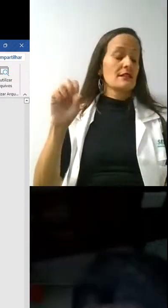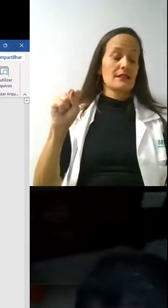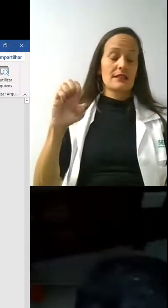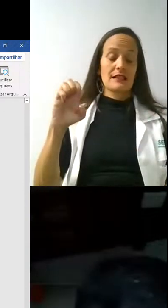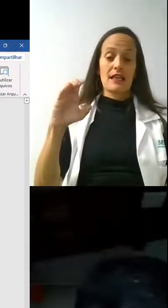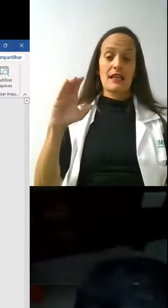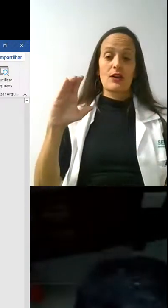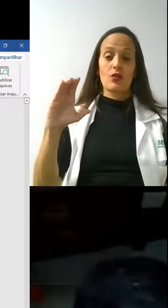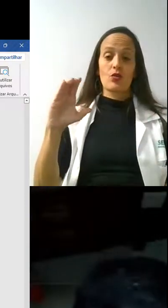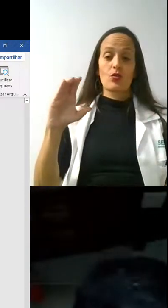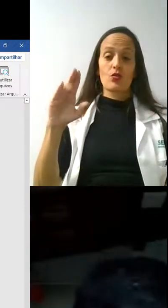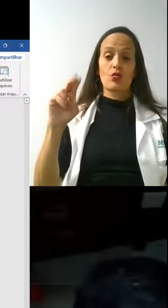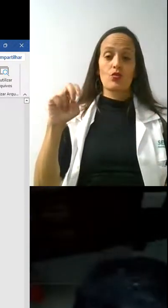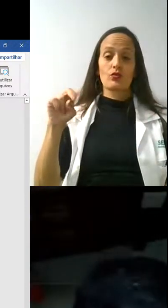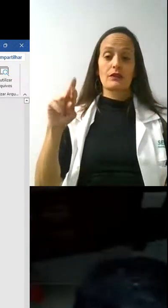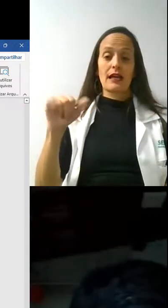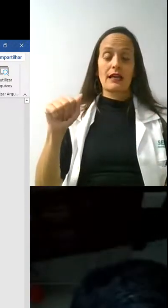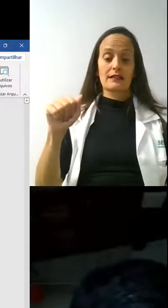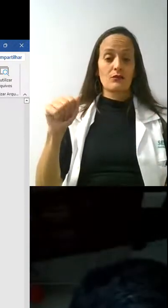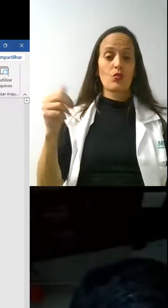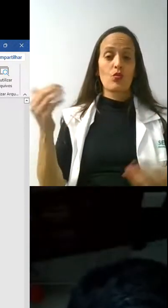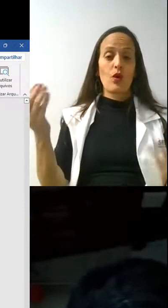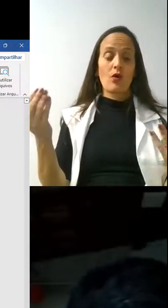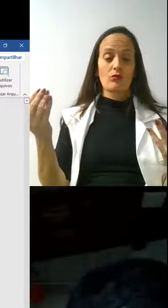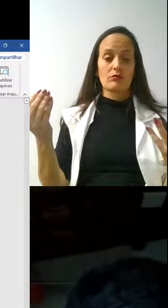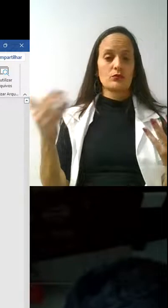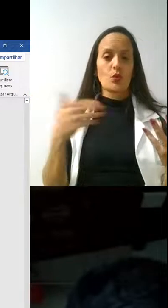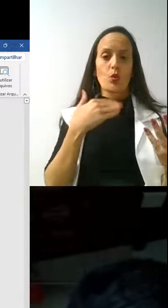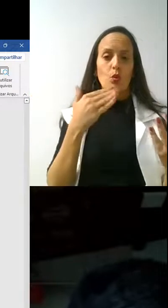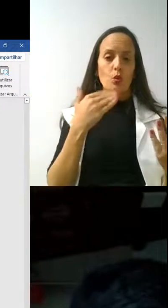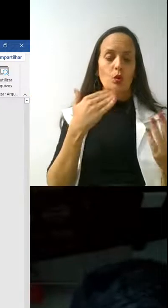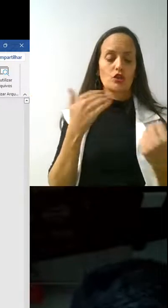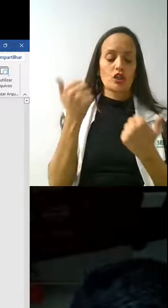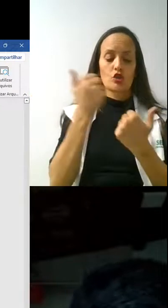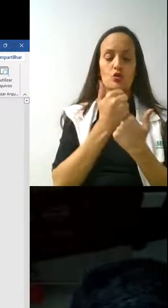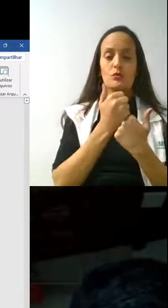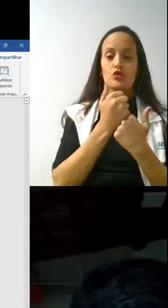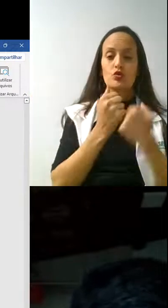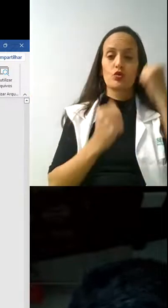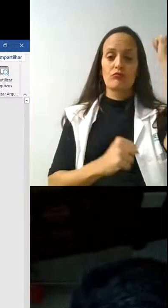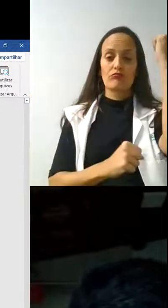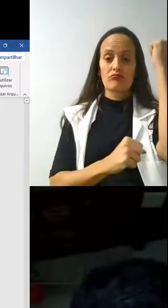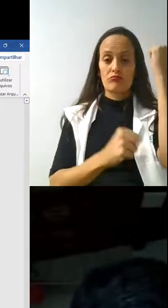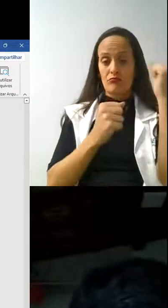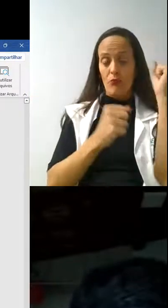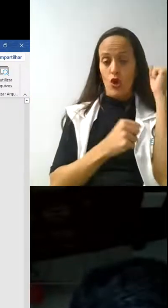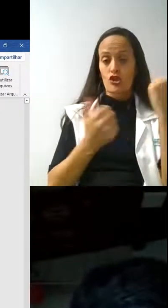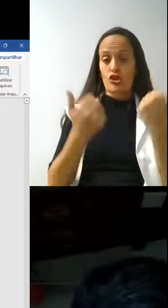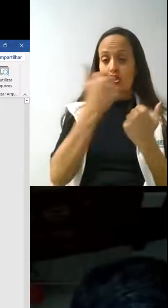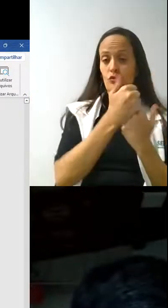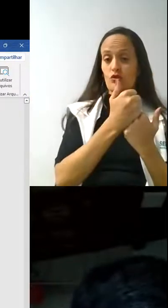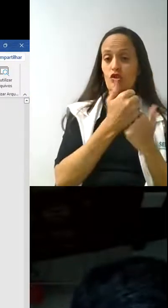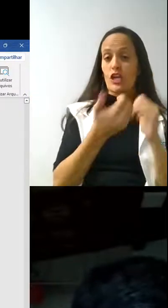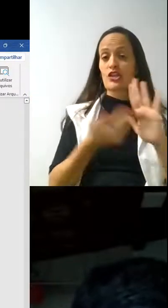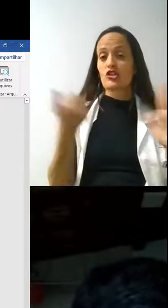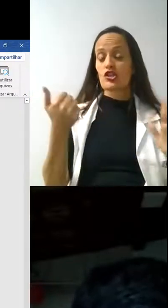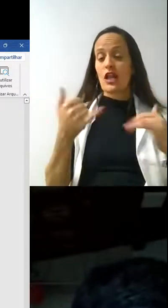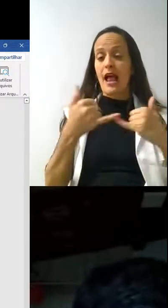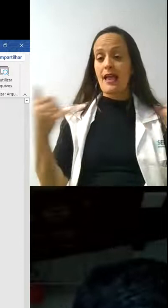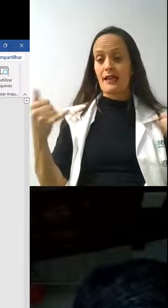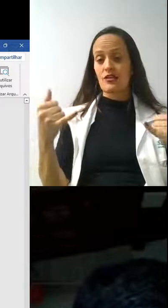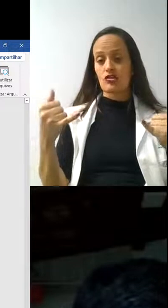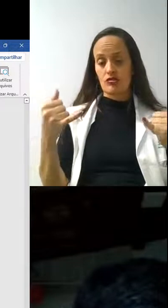provavelmente vai continuar. Por quê? Não faz sentido você substituir o poste, né? E tirar a rede secundária dele, pela